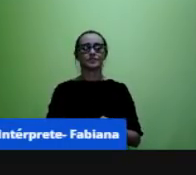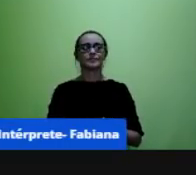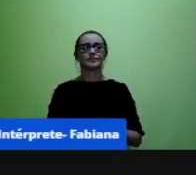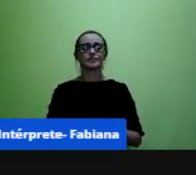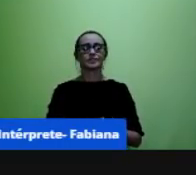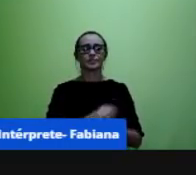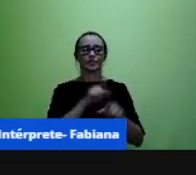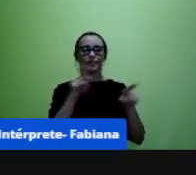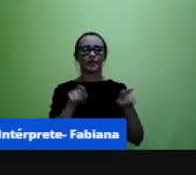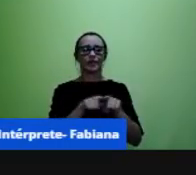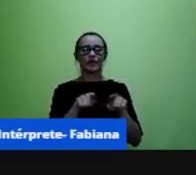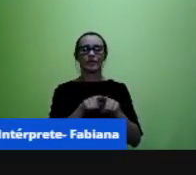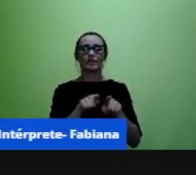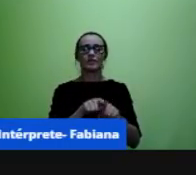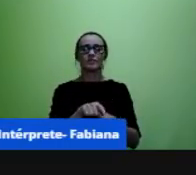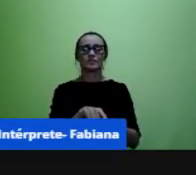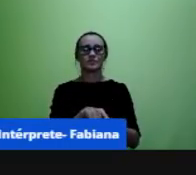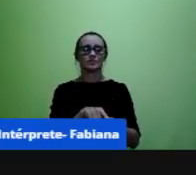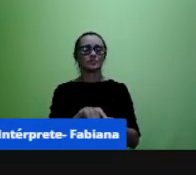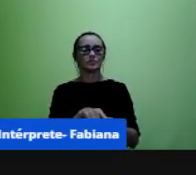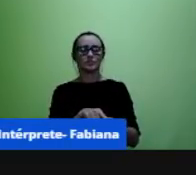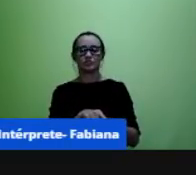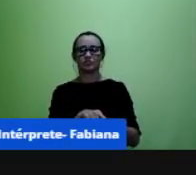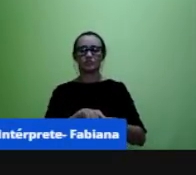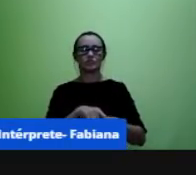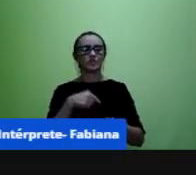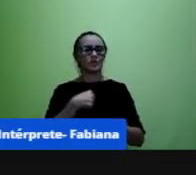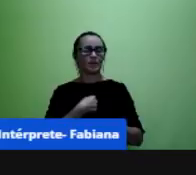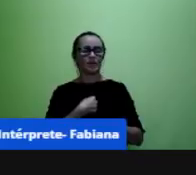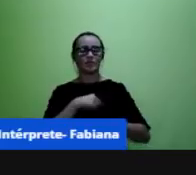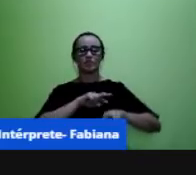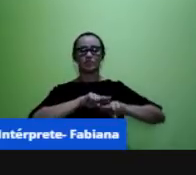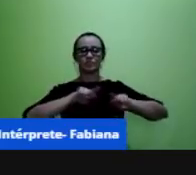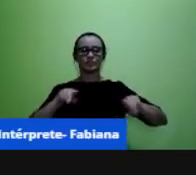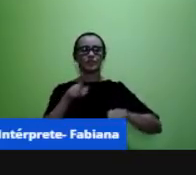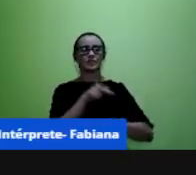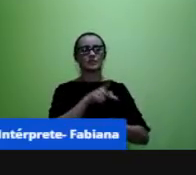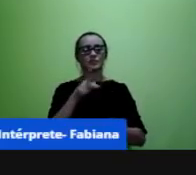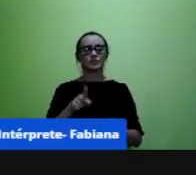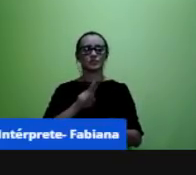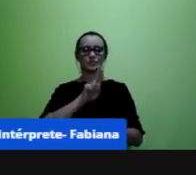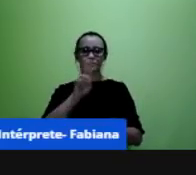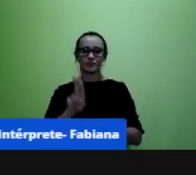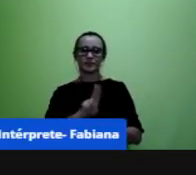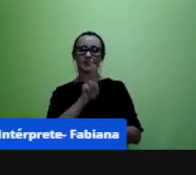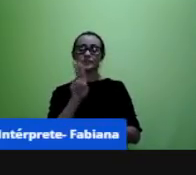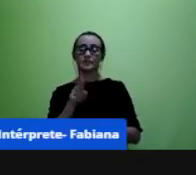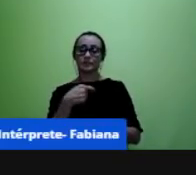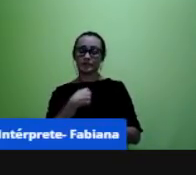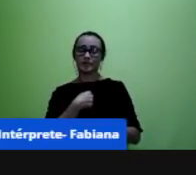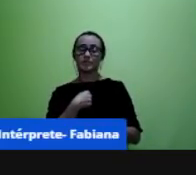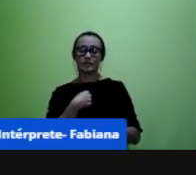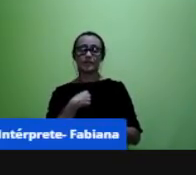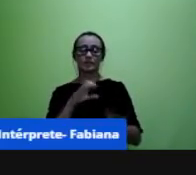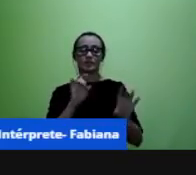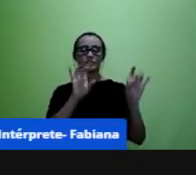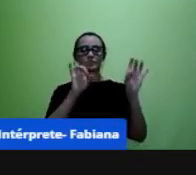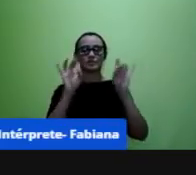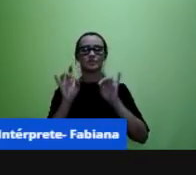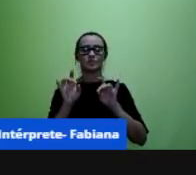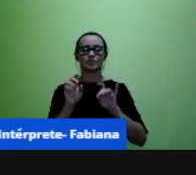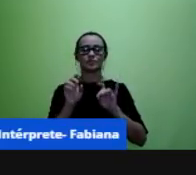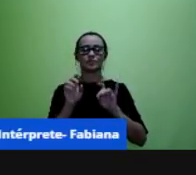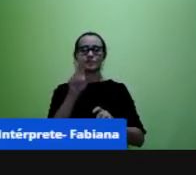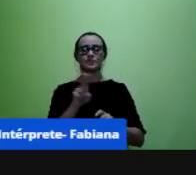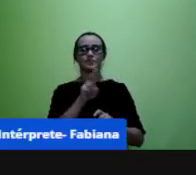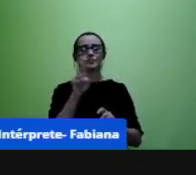também utilizamos, né, eu utilizo e outros professores também utilizam, mas basicamente eu utilizo vídeos,